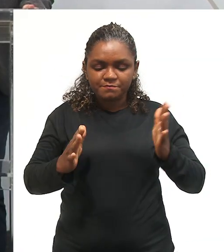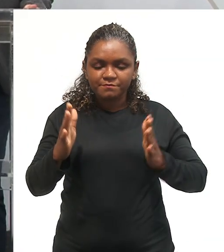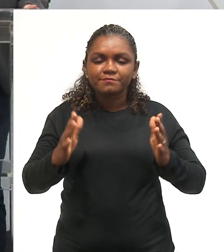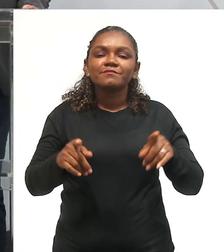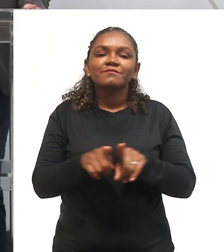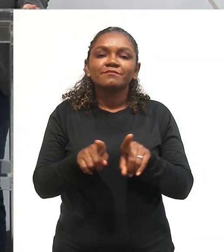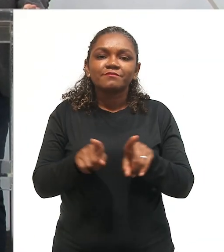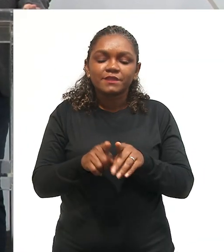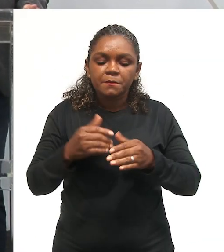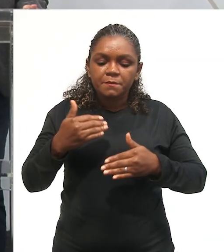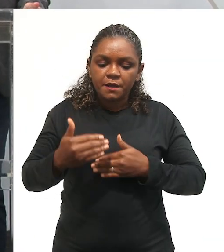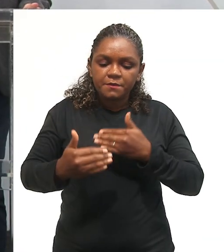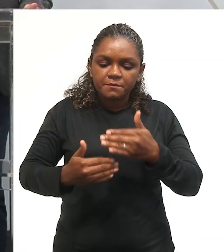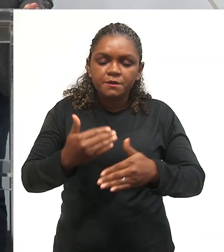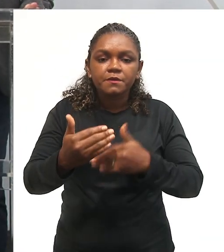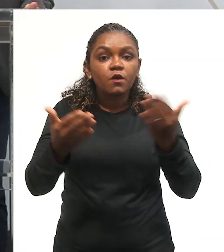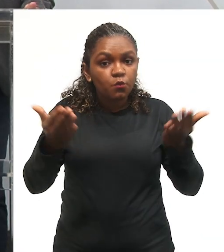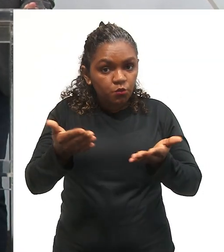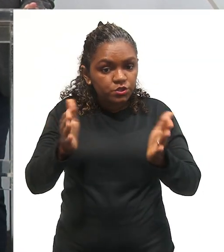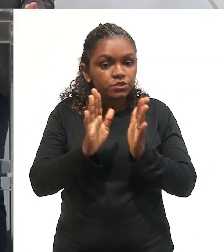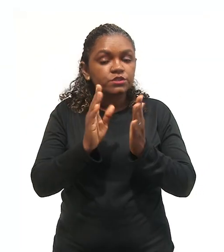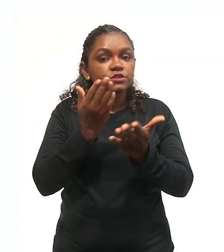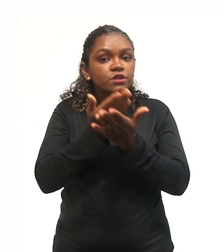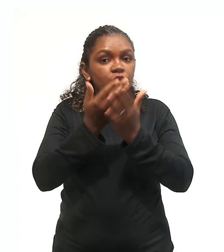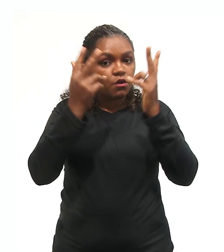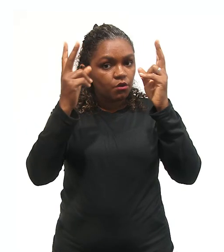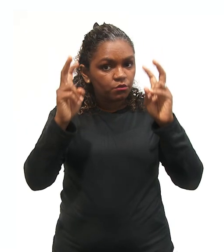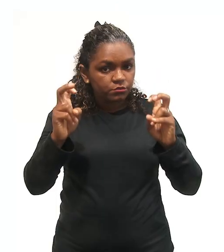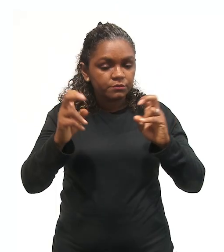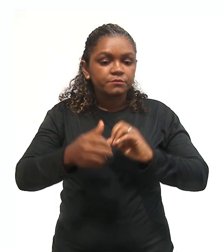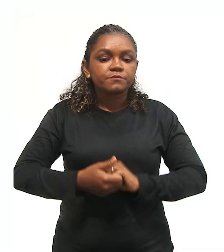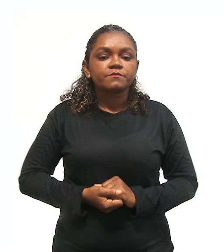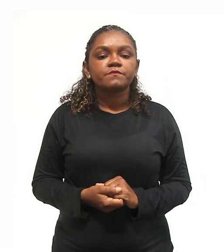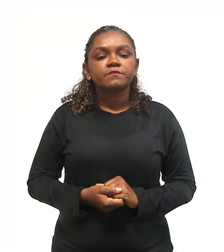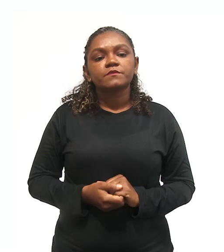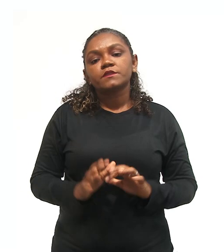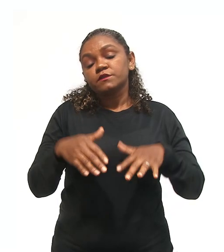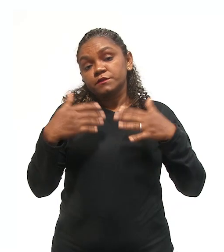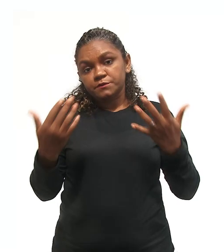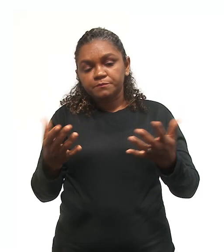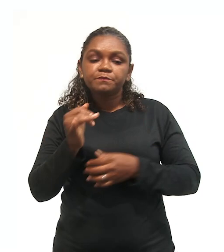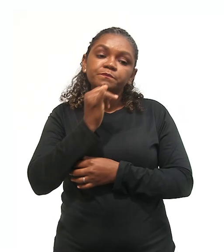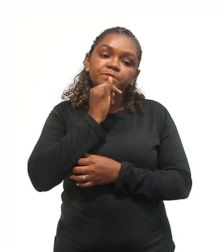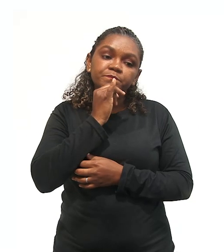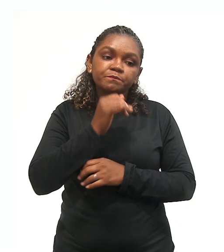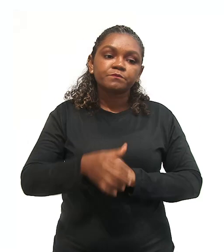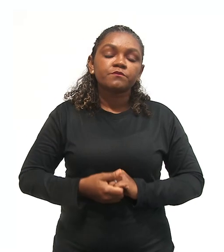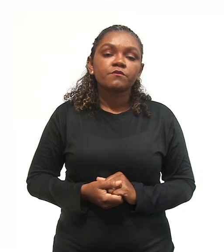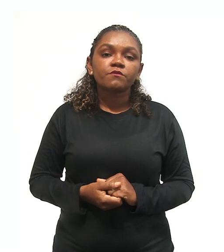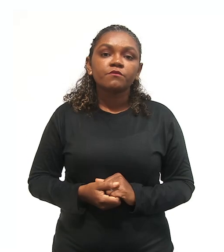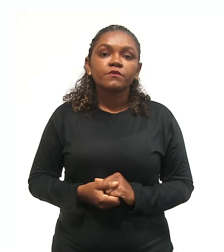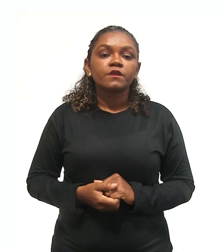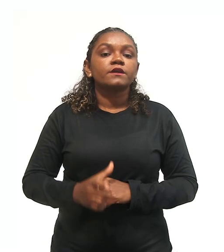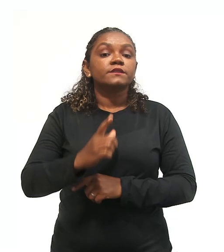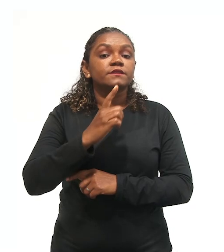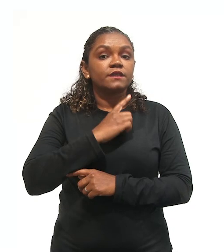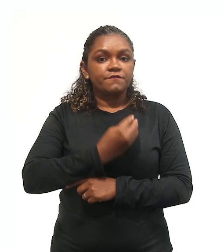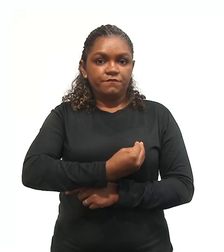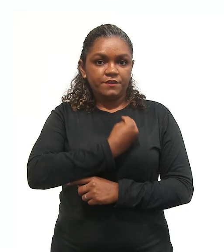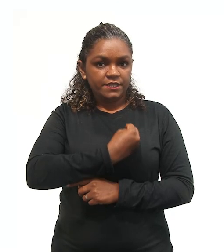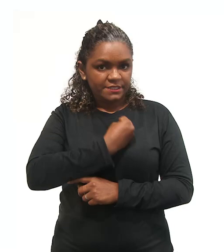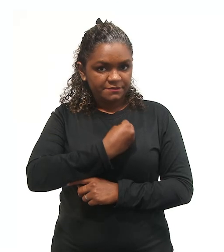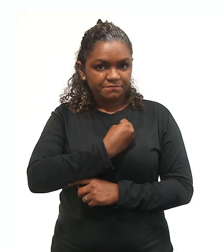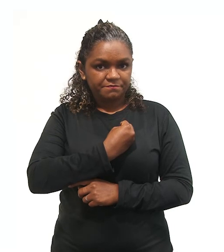E é isso que a gente vai aprender na aula de hoje. Bom, então a empresa ela tem um ciclo de